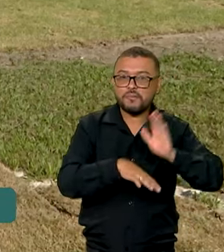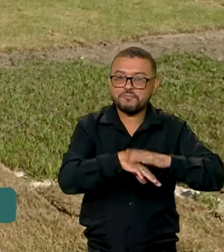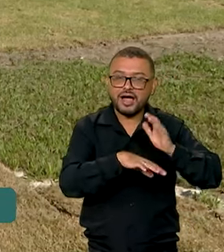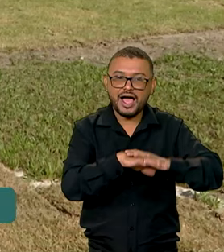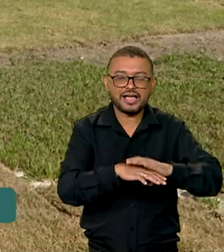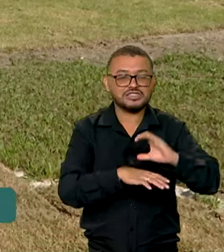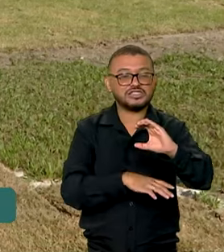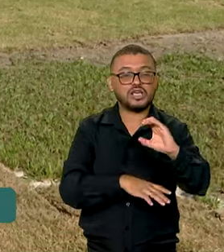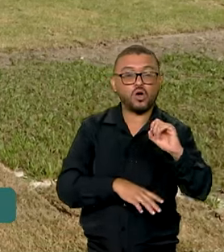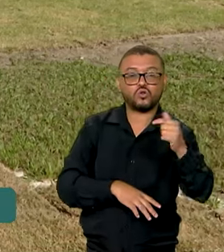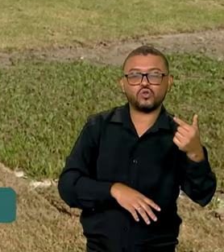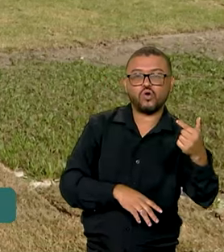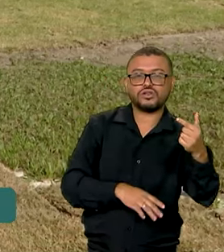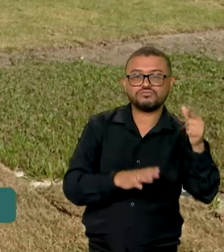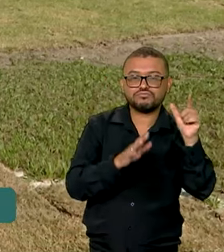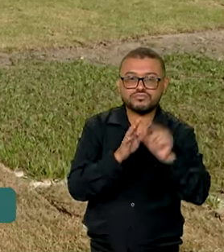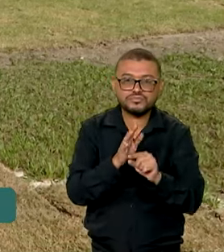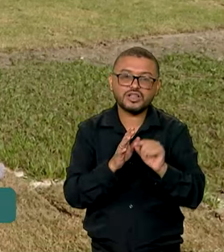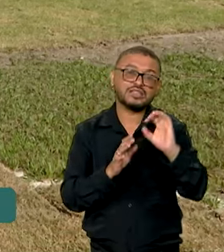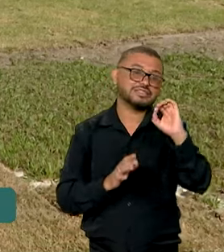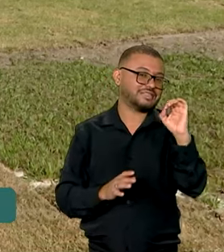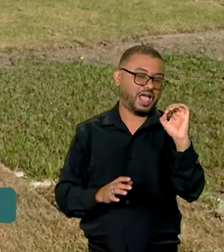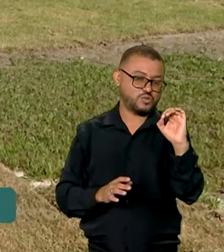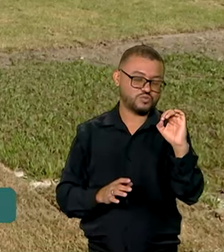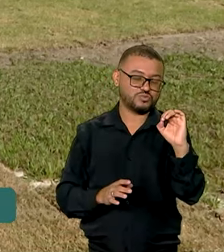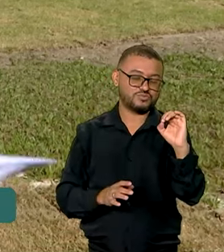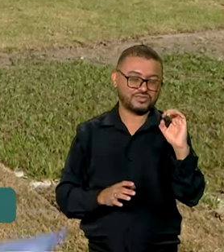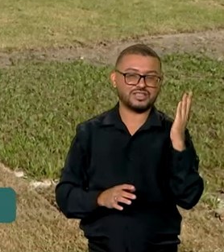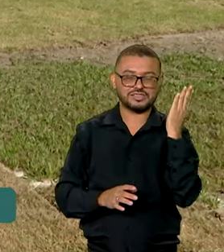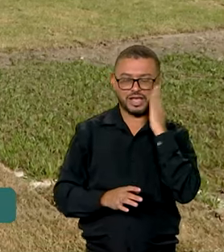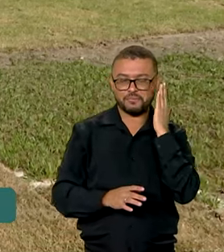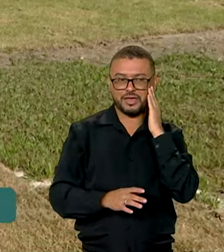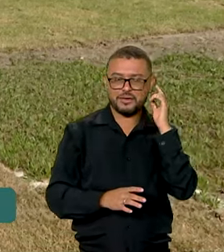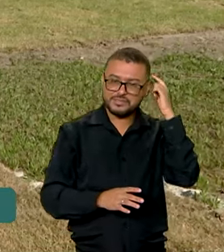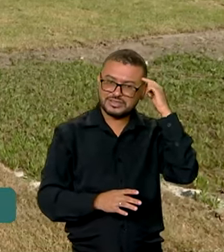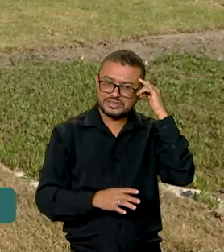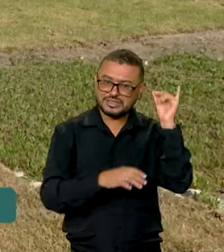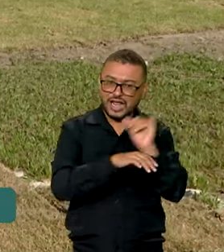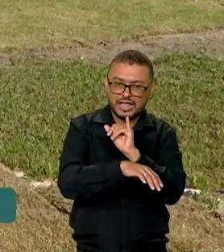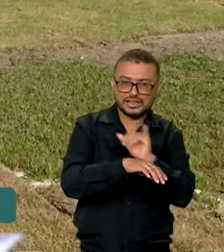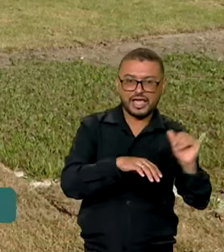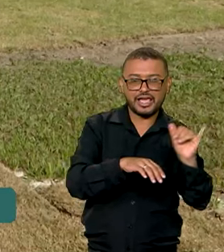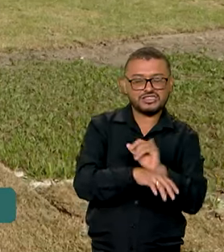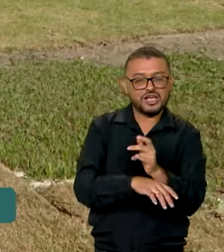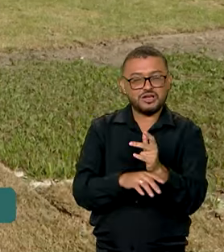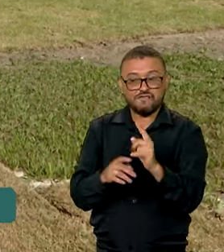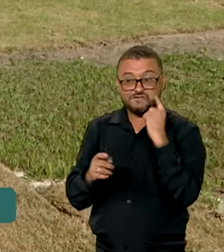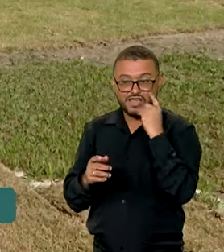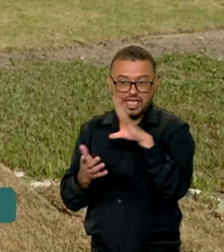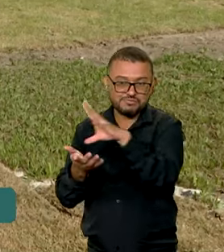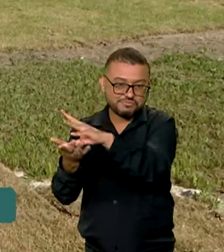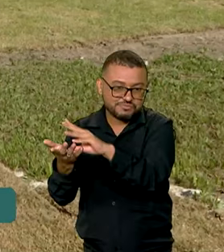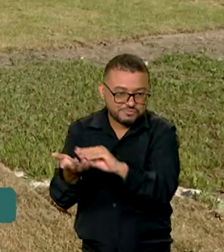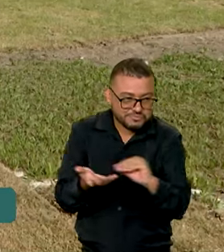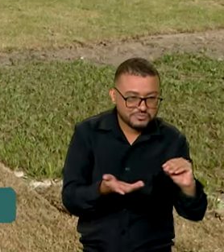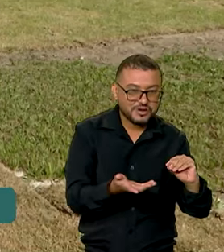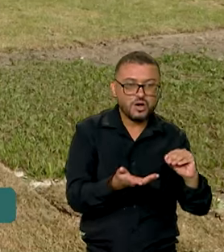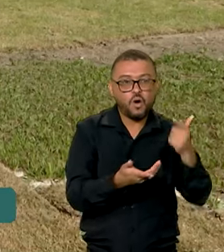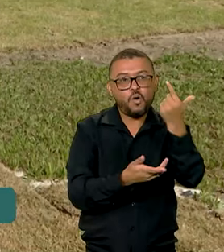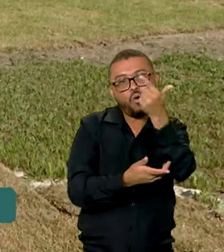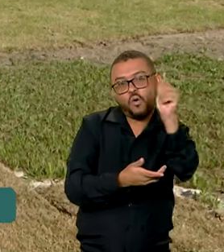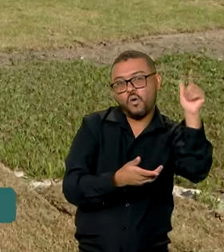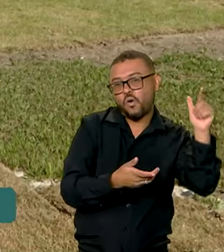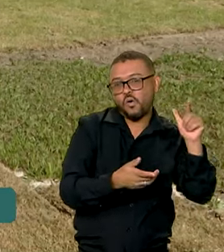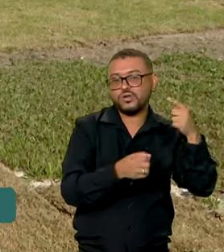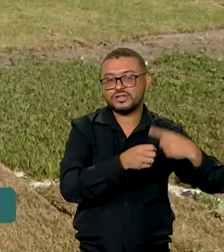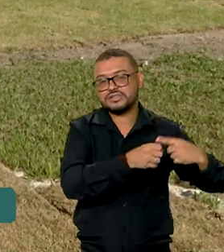geração de carbono que chegam a zero. Essa ideia é fazer com que o modelo também se repita em